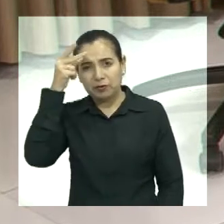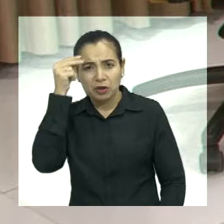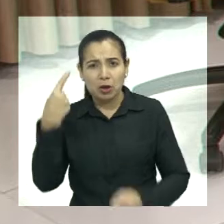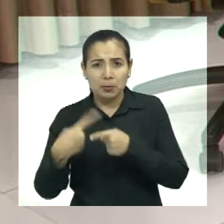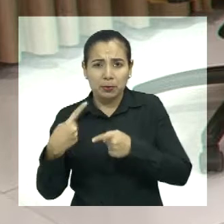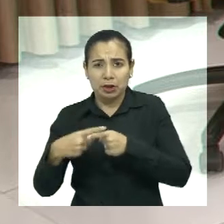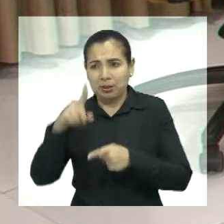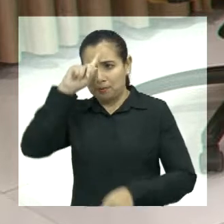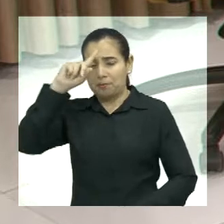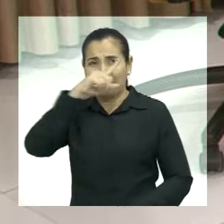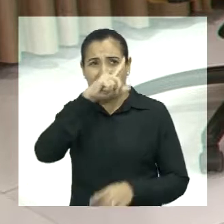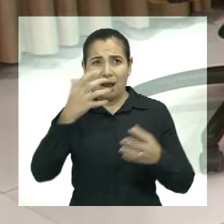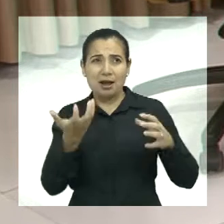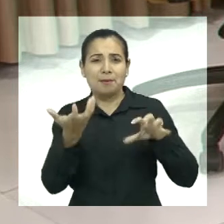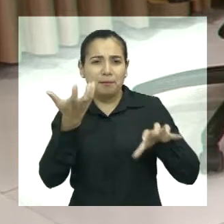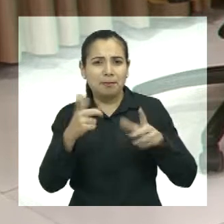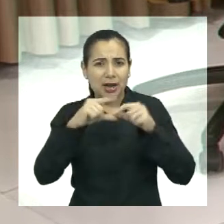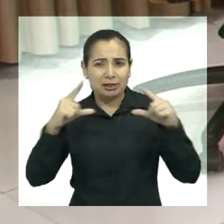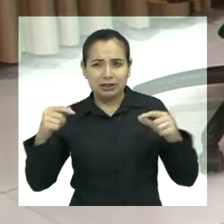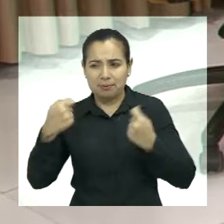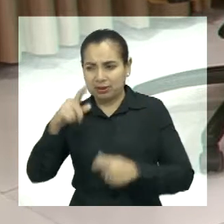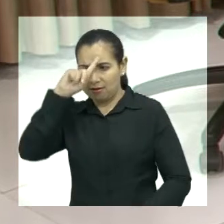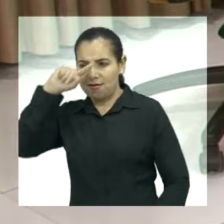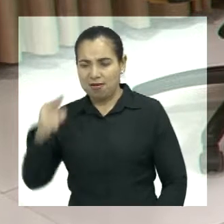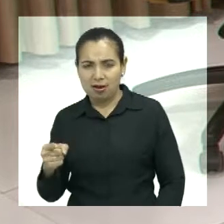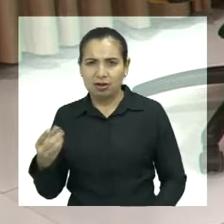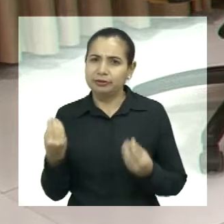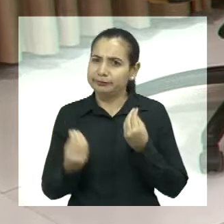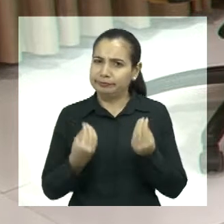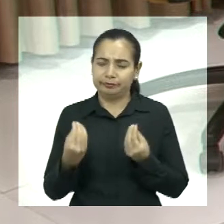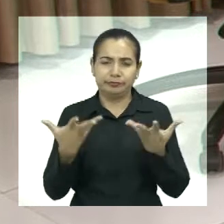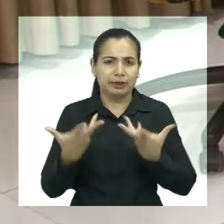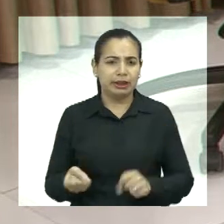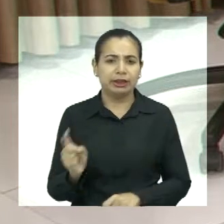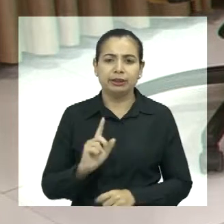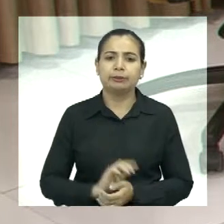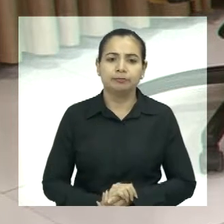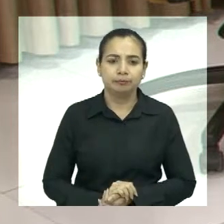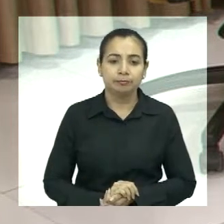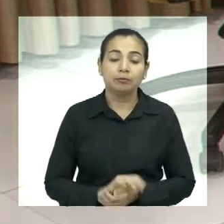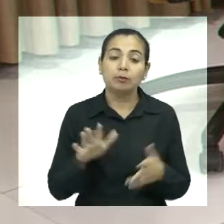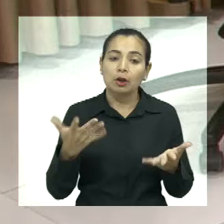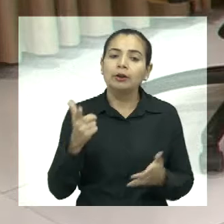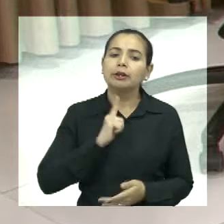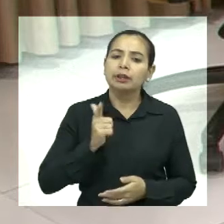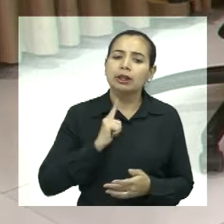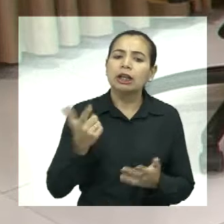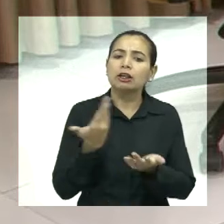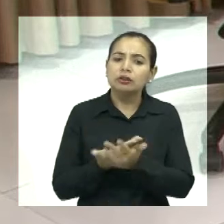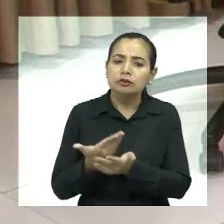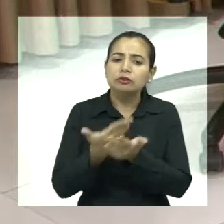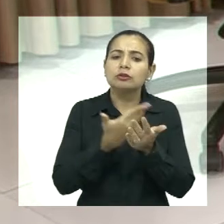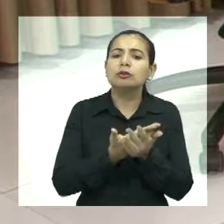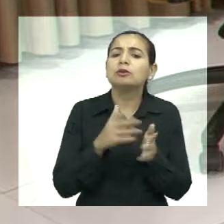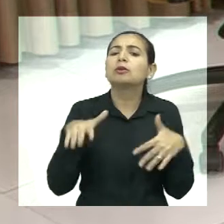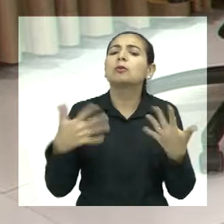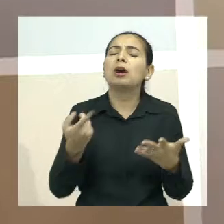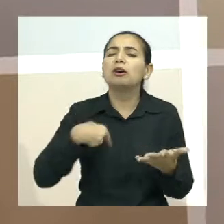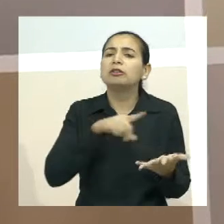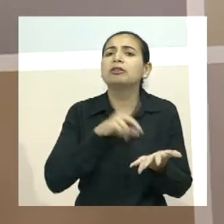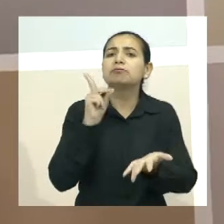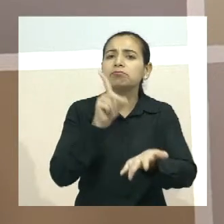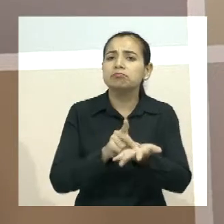lá em Brasília está impondo a todos eles. E diante desses fatos, doutor, o senhor que é bem envolvido com estudos, né? Qual é a nossa realidade